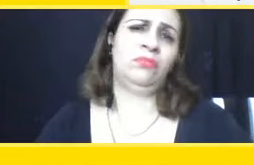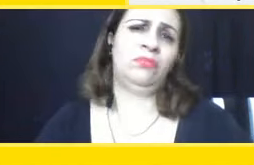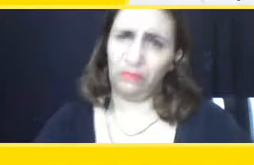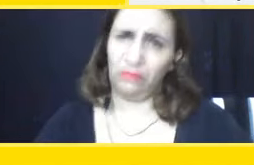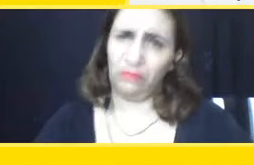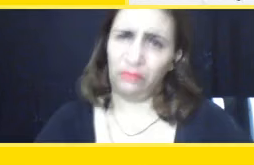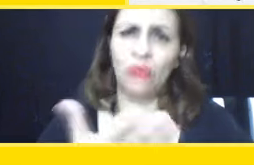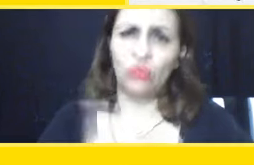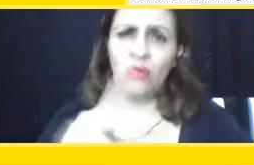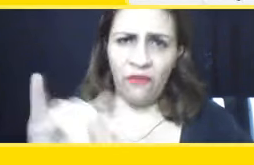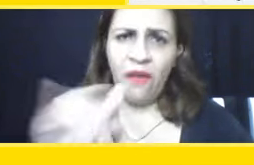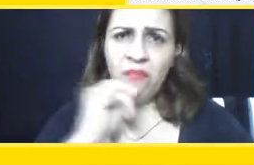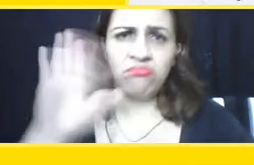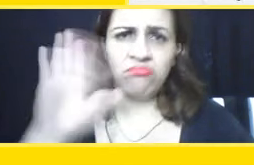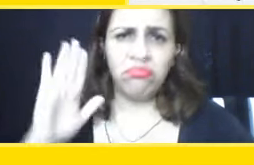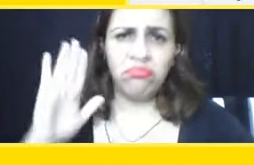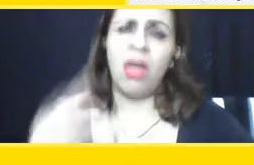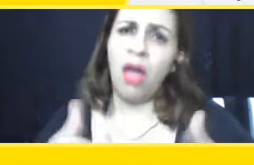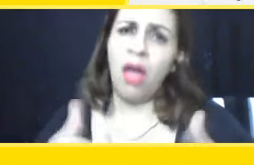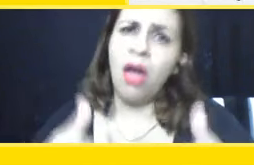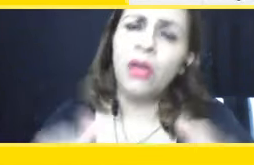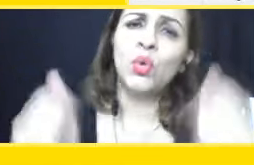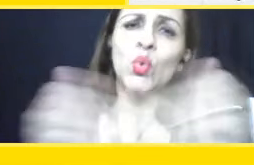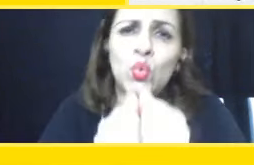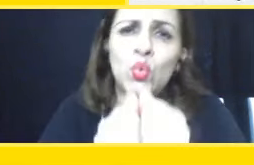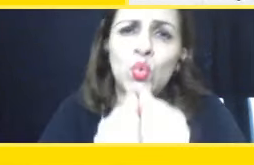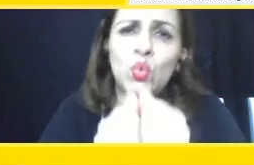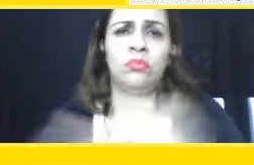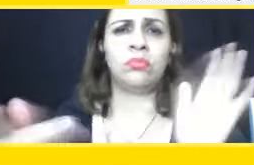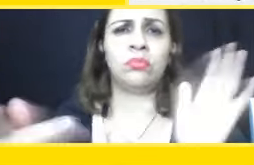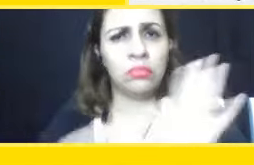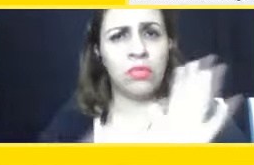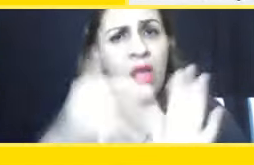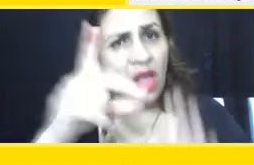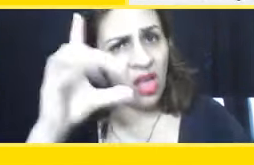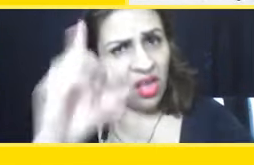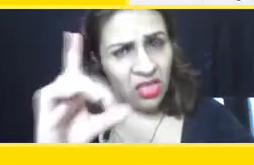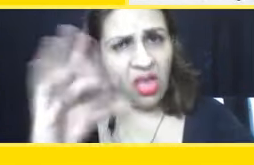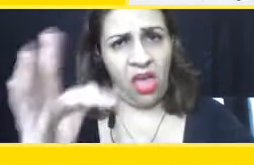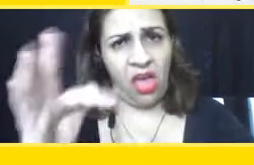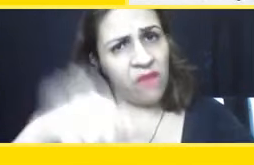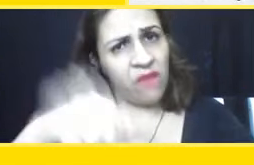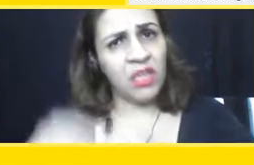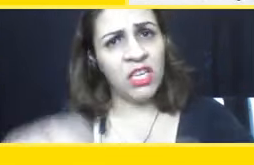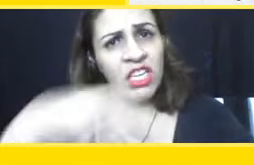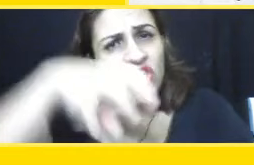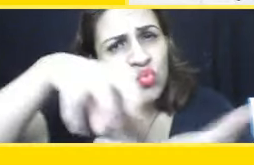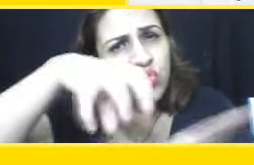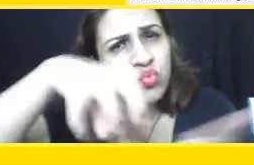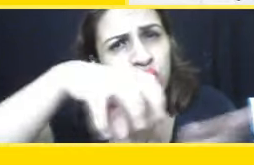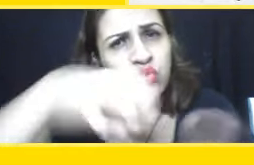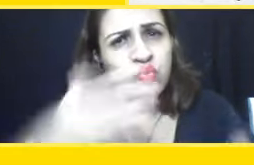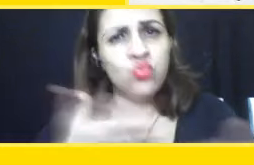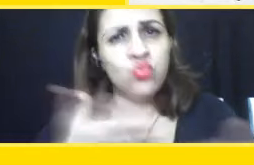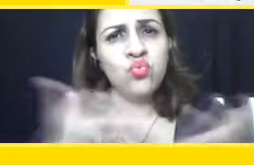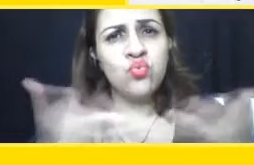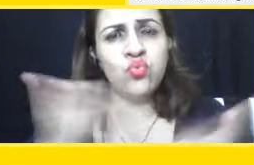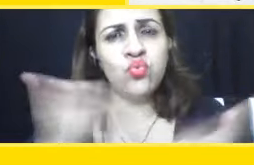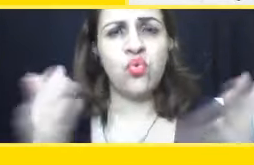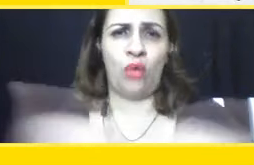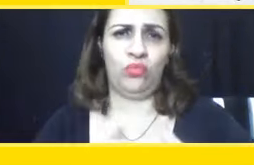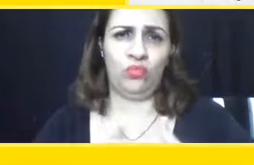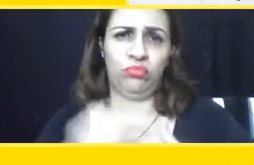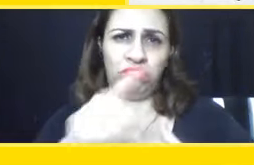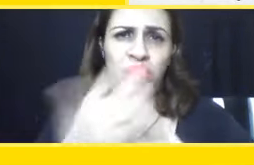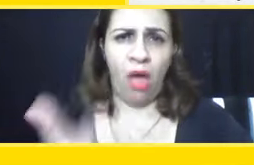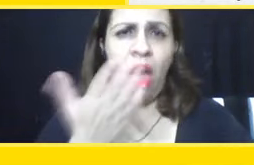senhor vai poder nos ajudar para fazer com que tenhamos aqui no DF um centro de referência de atendimento aos autistas. Contamos com o